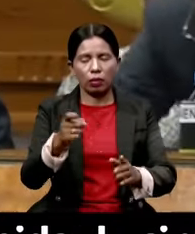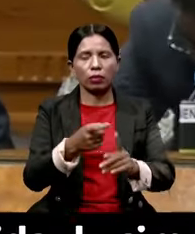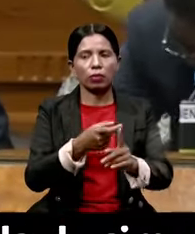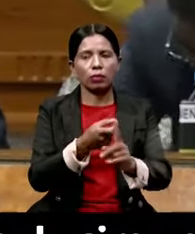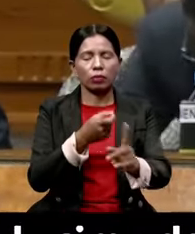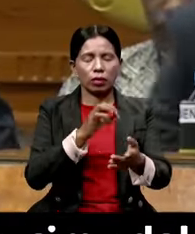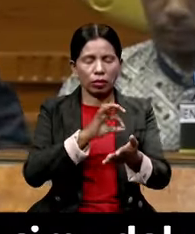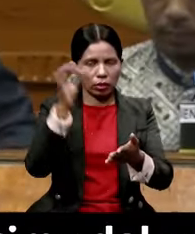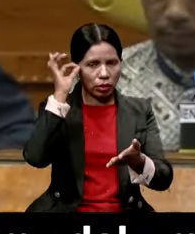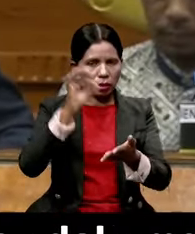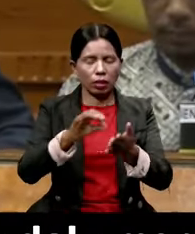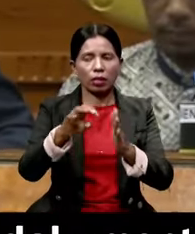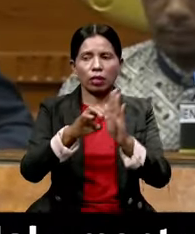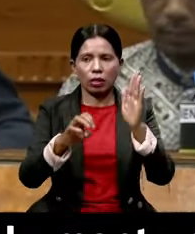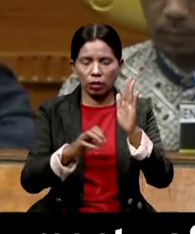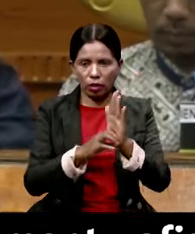Estado nien katak.